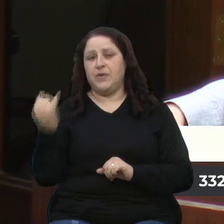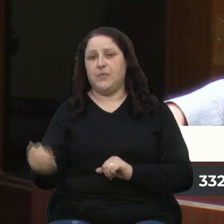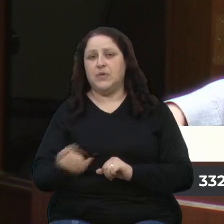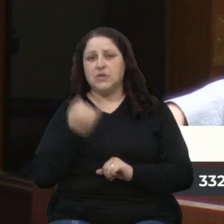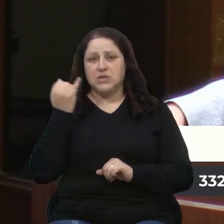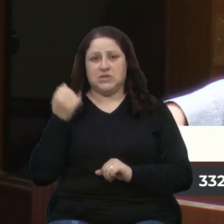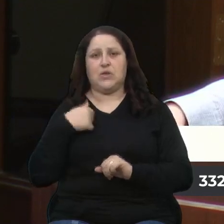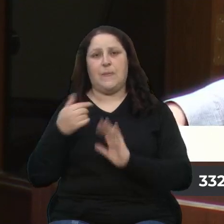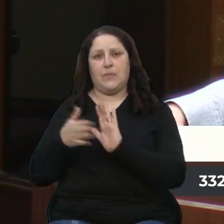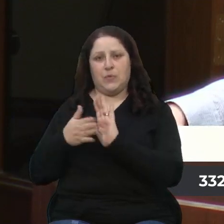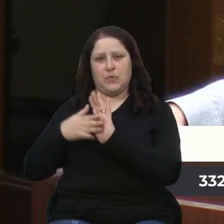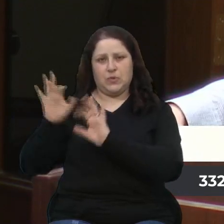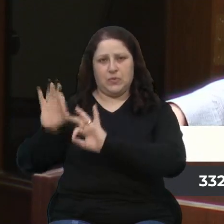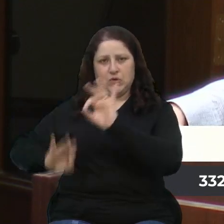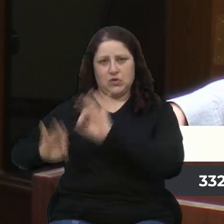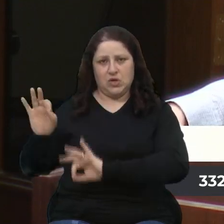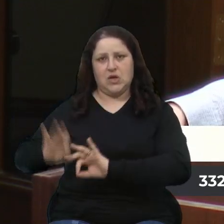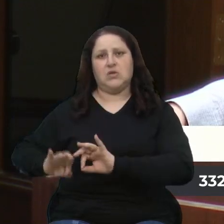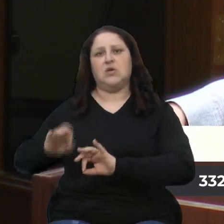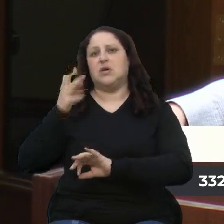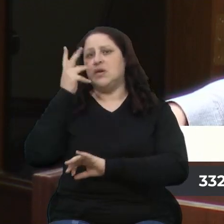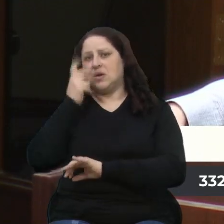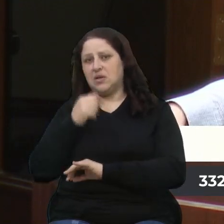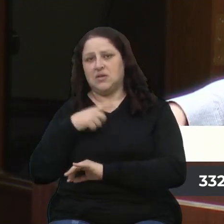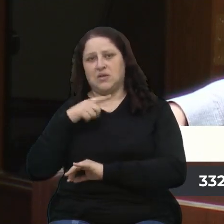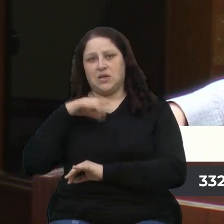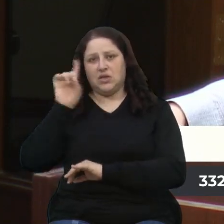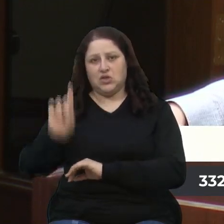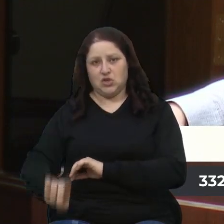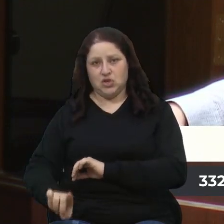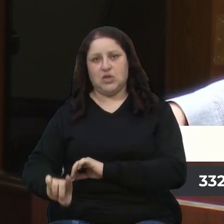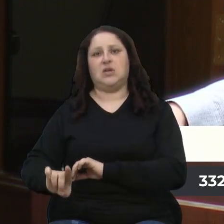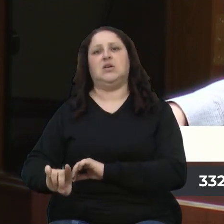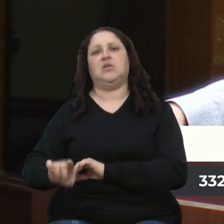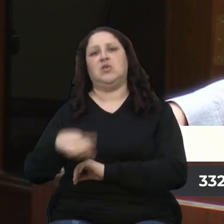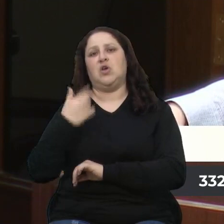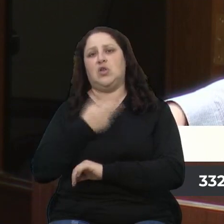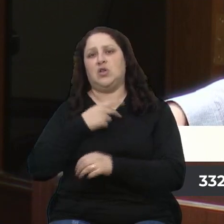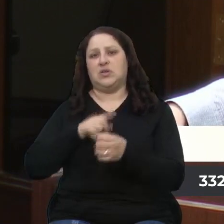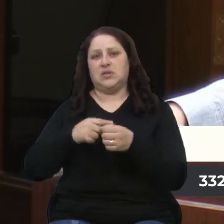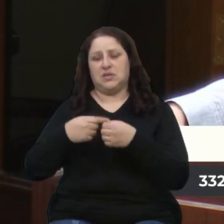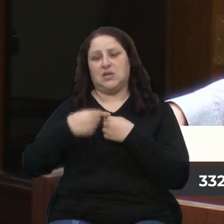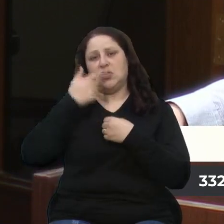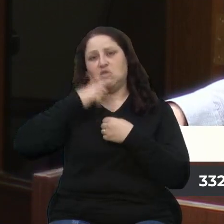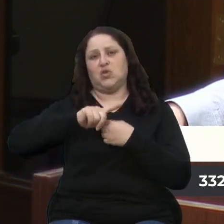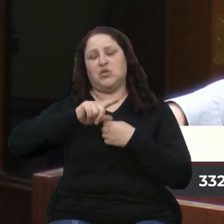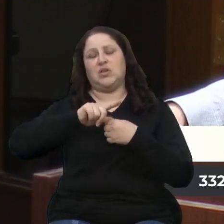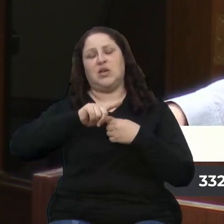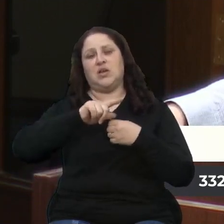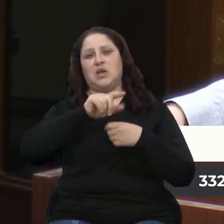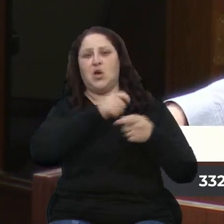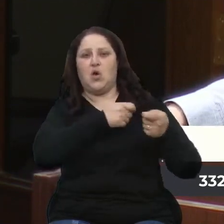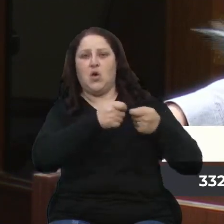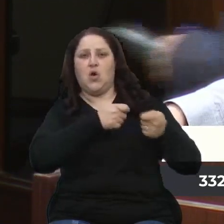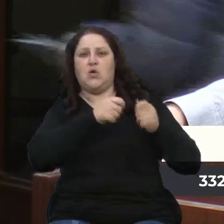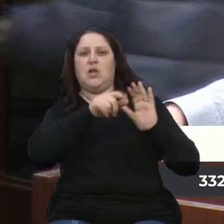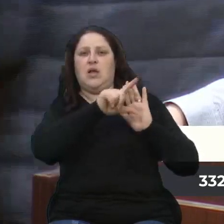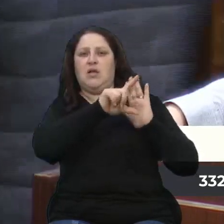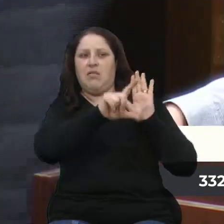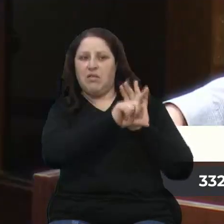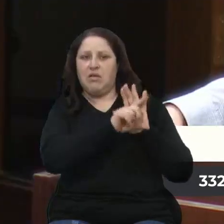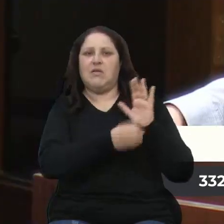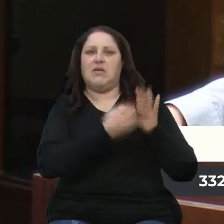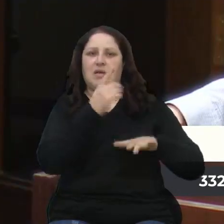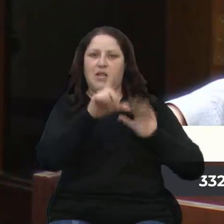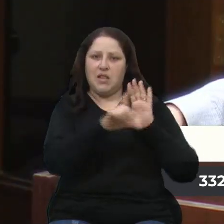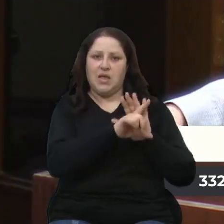quando propus esse projeto, para que as crianças tenham o seu direito, para que a nossa cidade possa legislar, na medida que muitas crianças